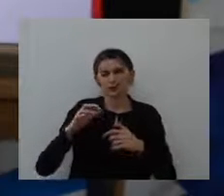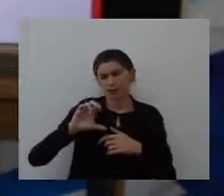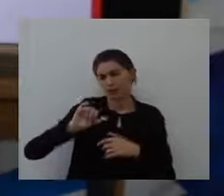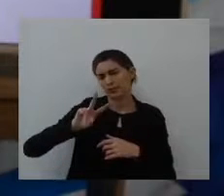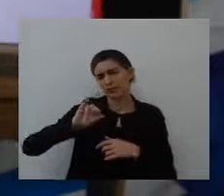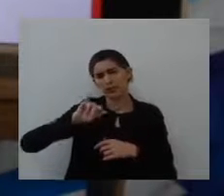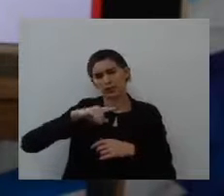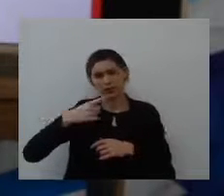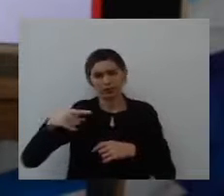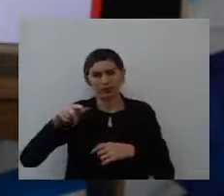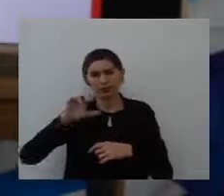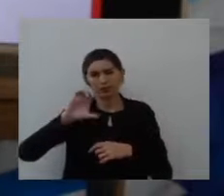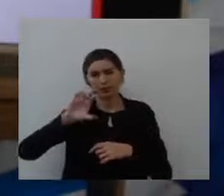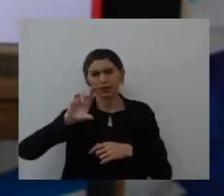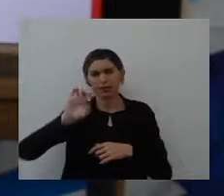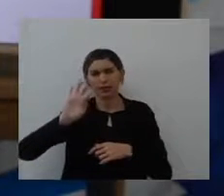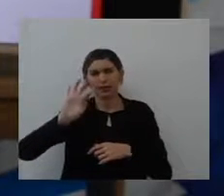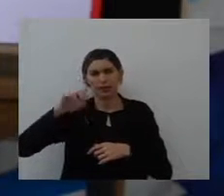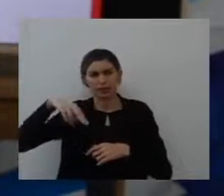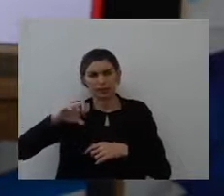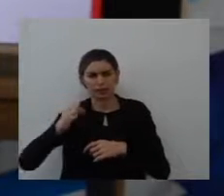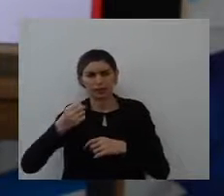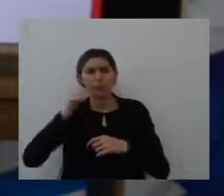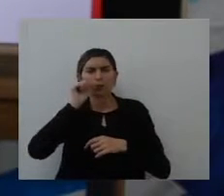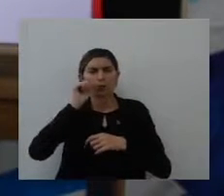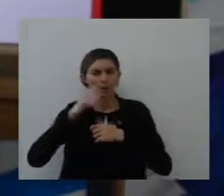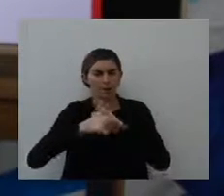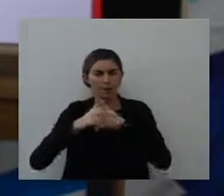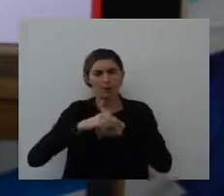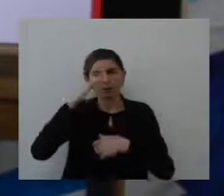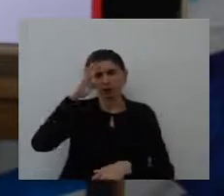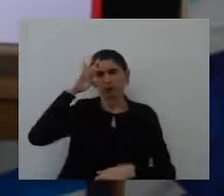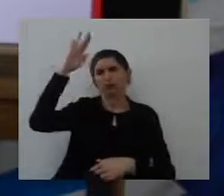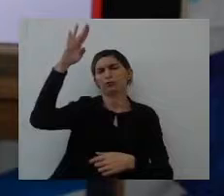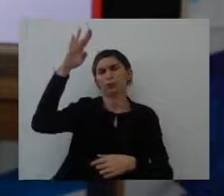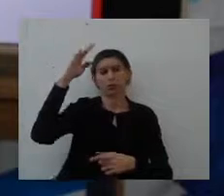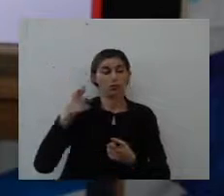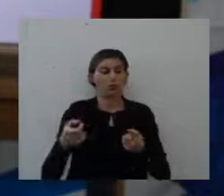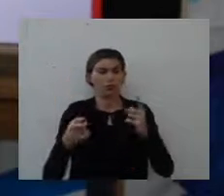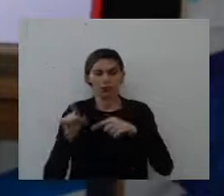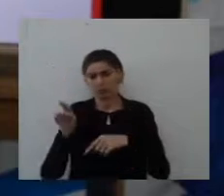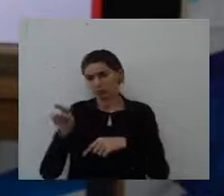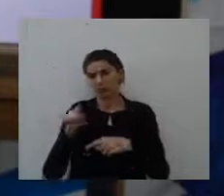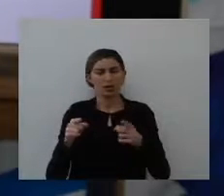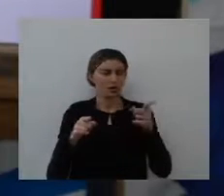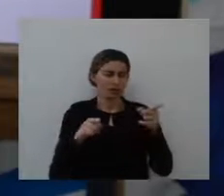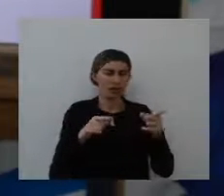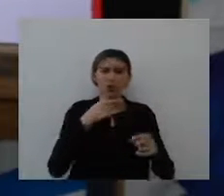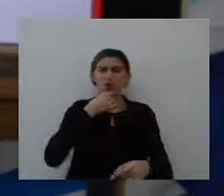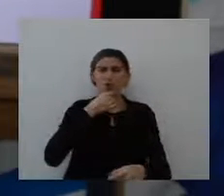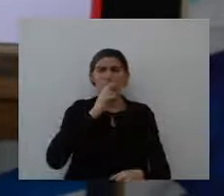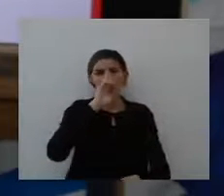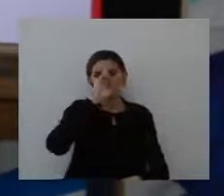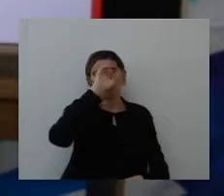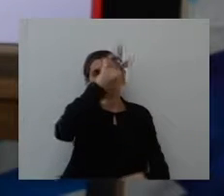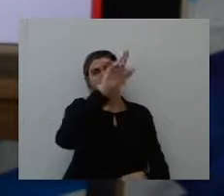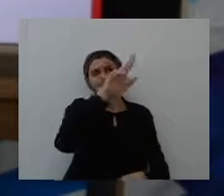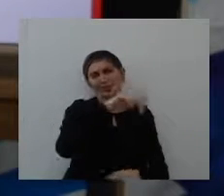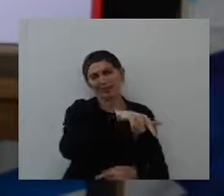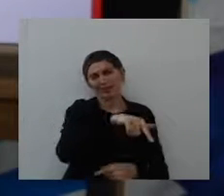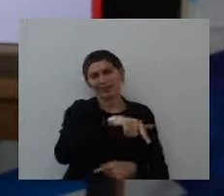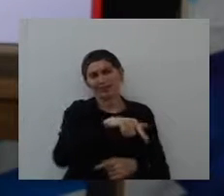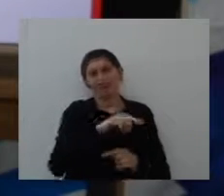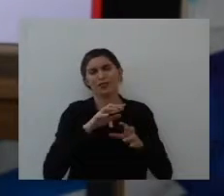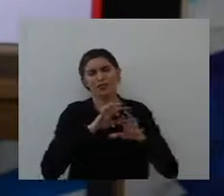cretense, em que a mulher tinha um papel predominante, nos genos eram os homens que exerciam a